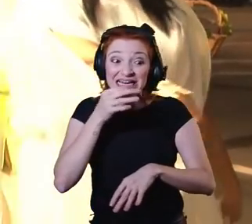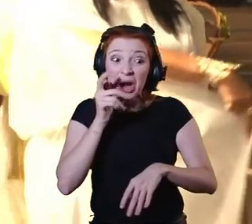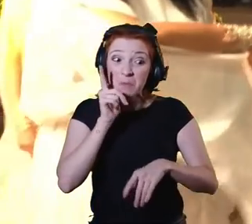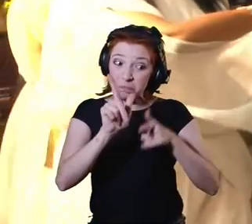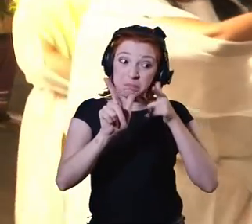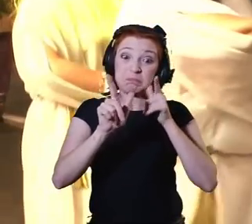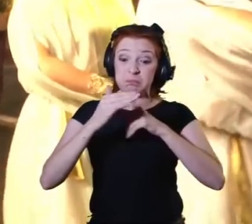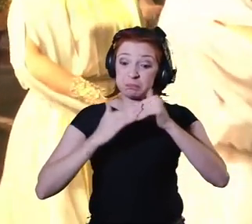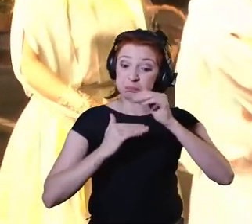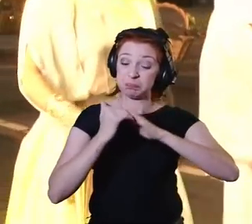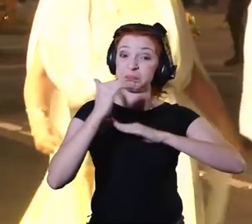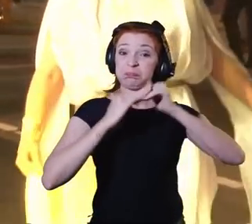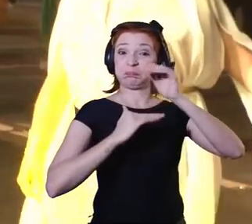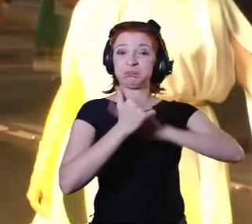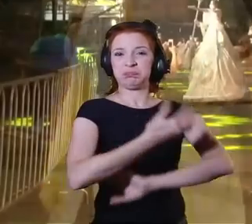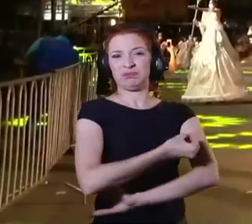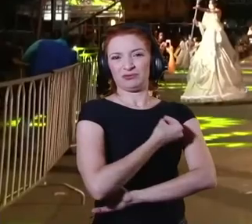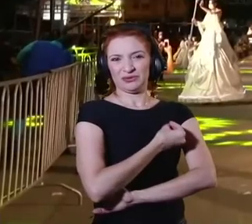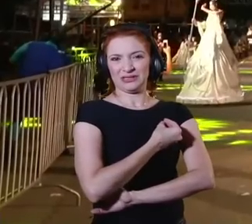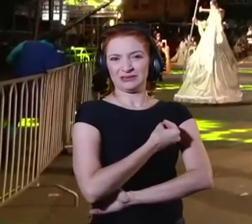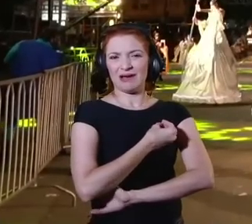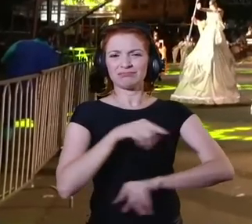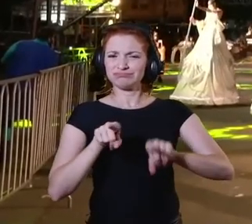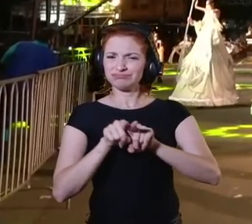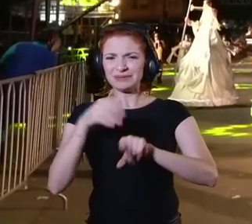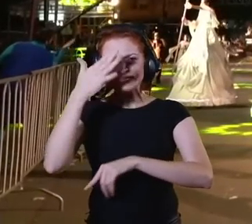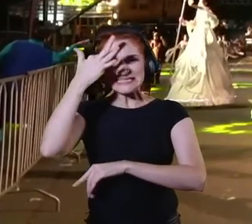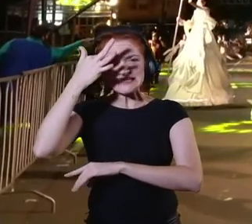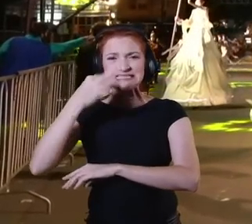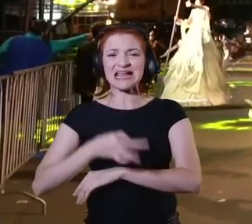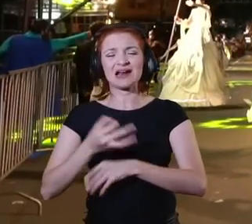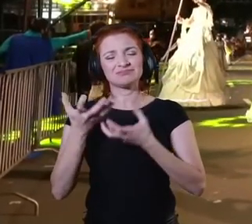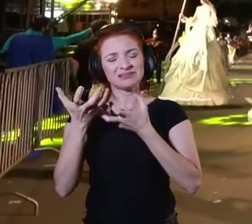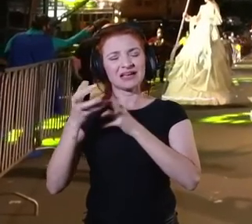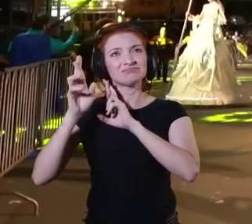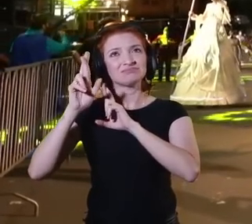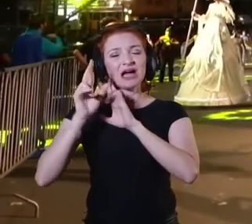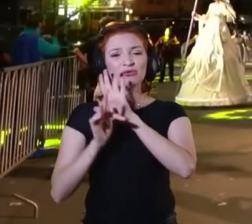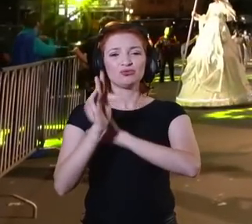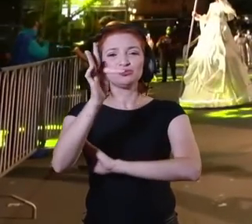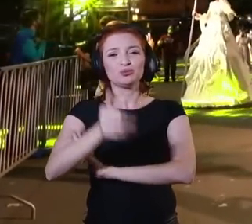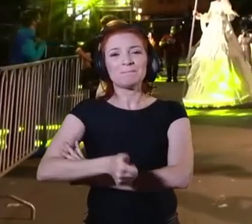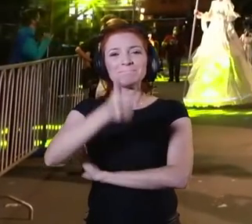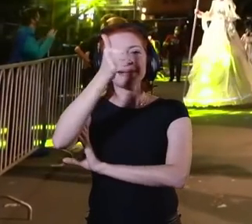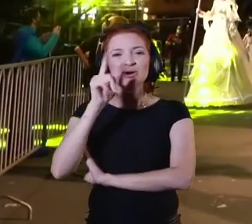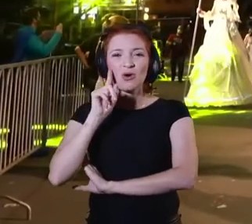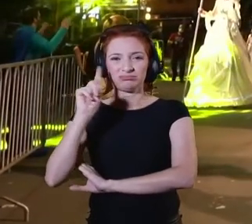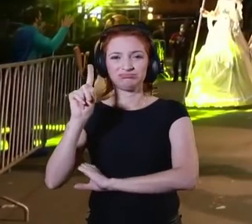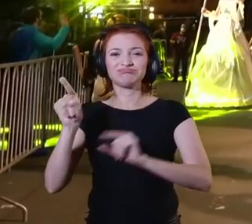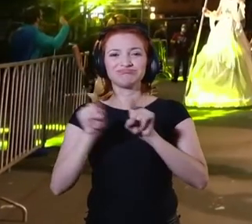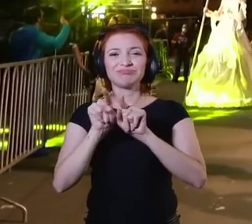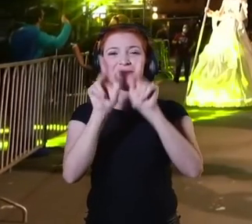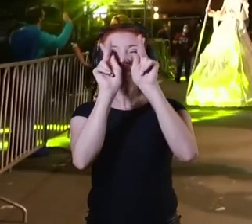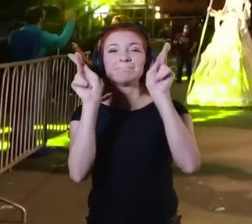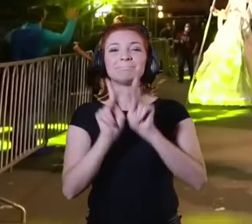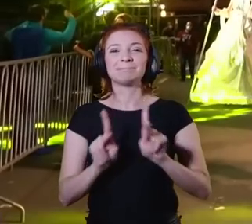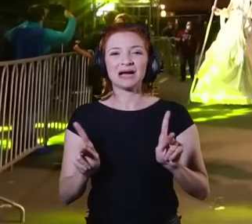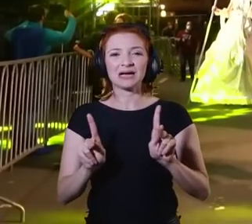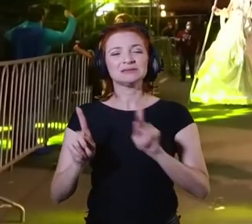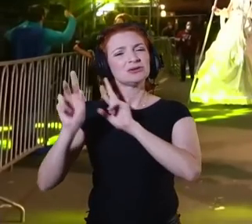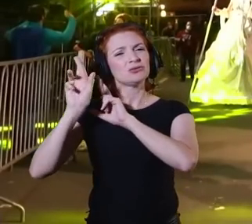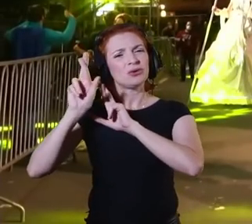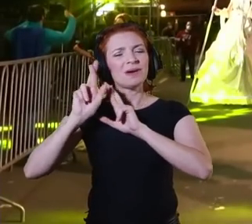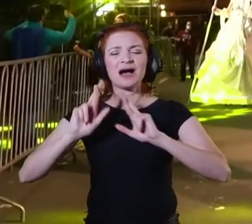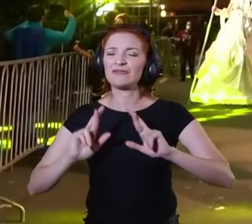com certeza, né, que possamos ter aí dias melhores e dias de paz. E que a Festa da